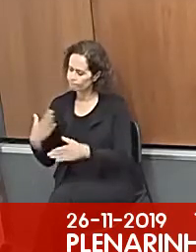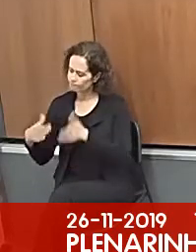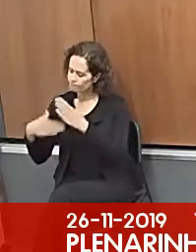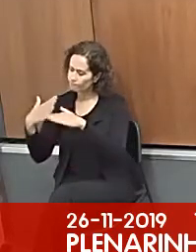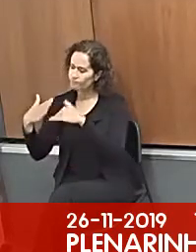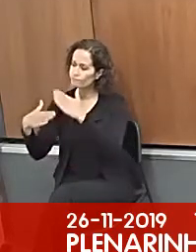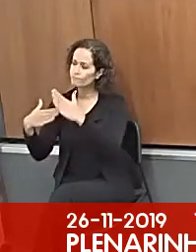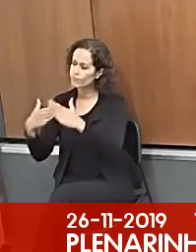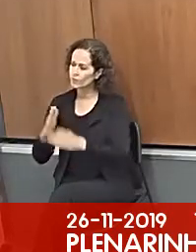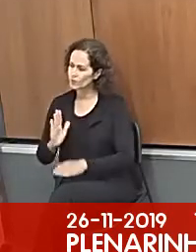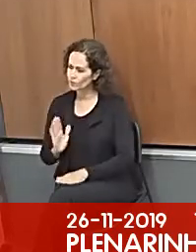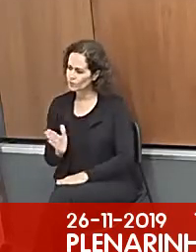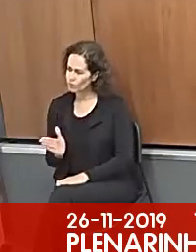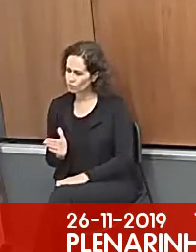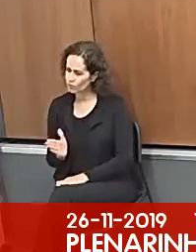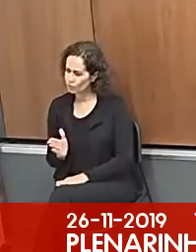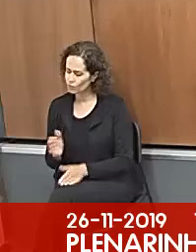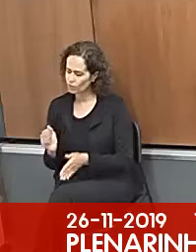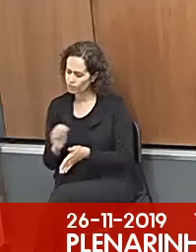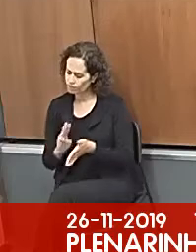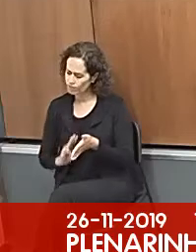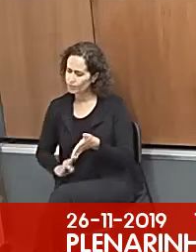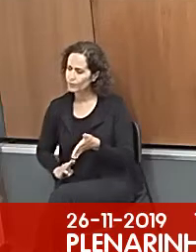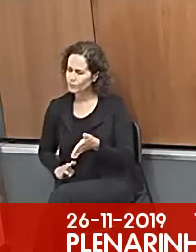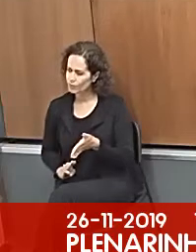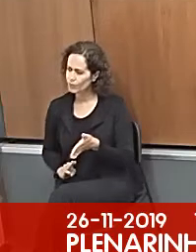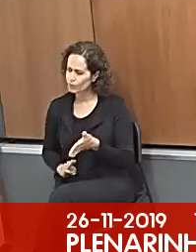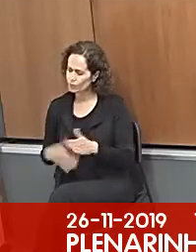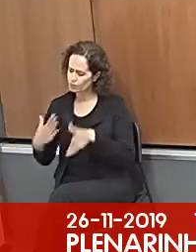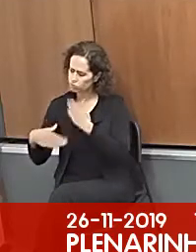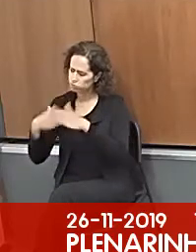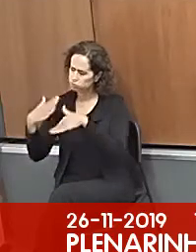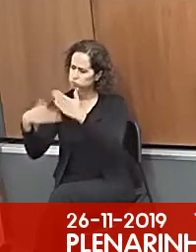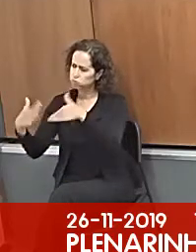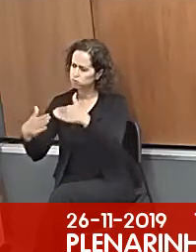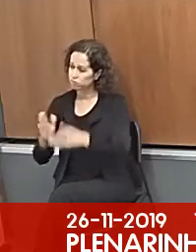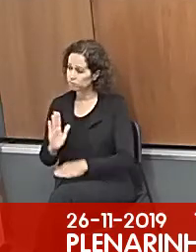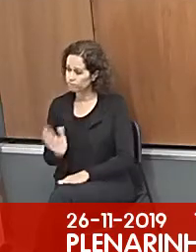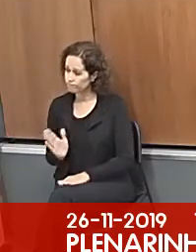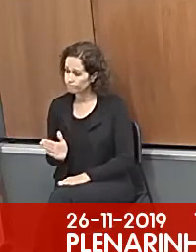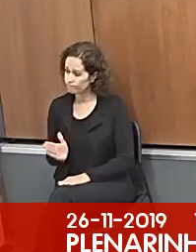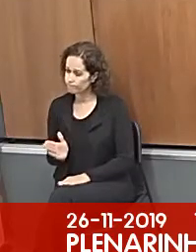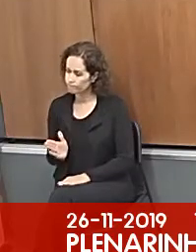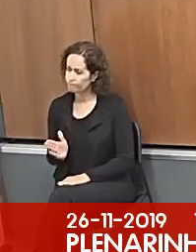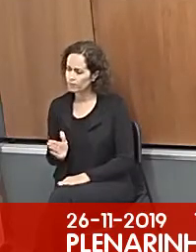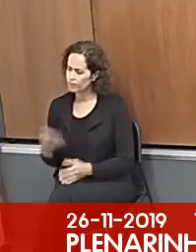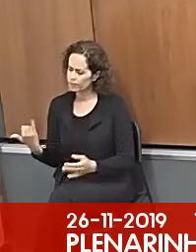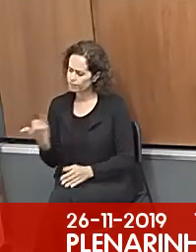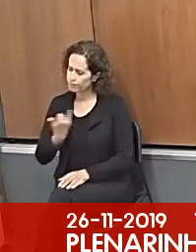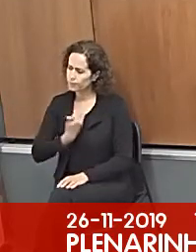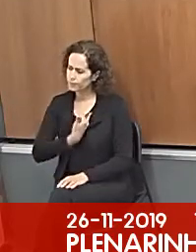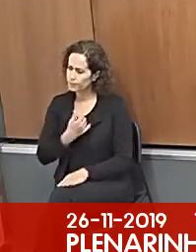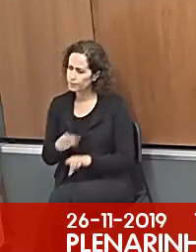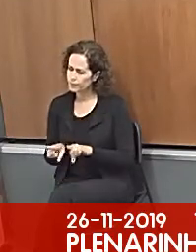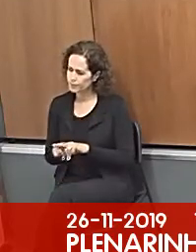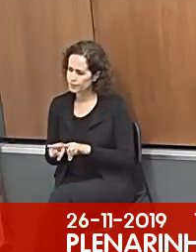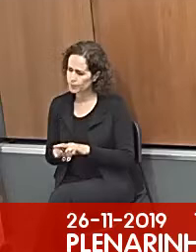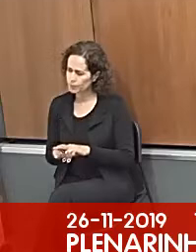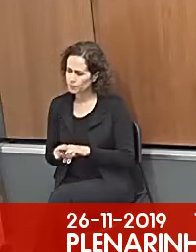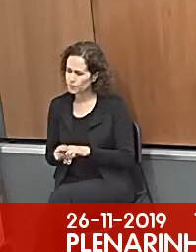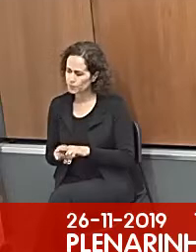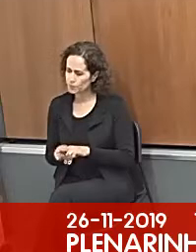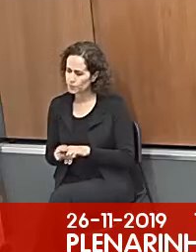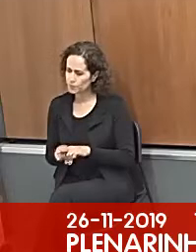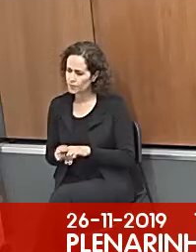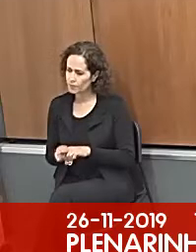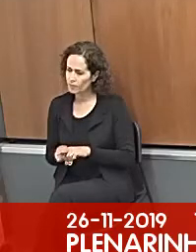desenvolvendo esse método, estão num processo muito avançado. Ele me disse que